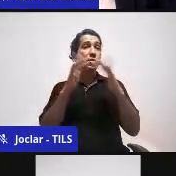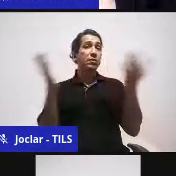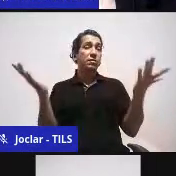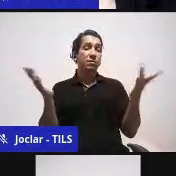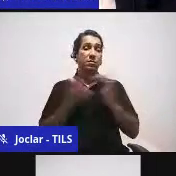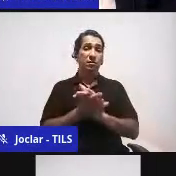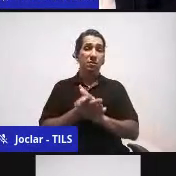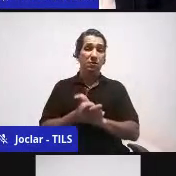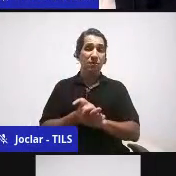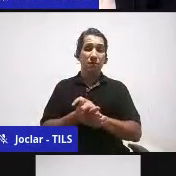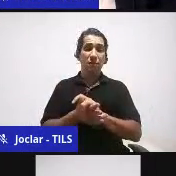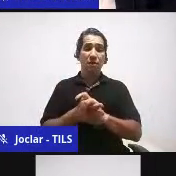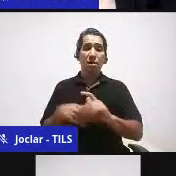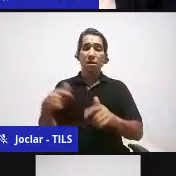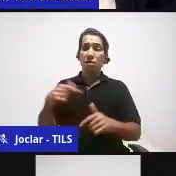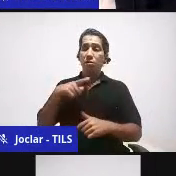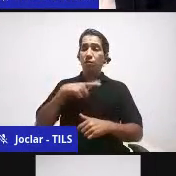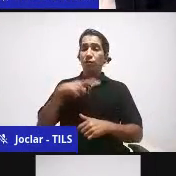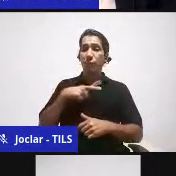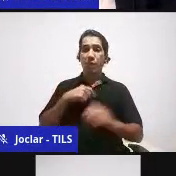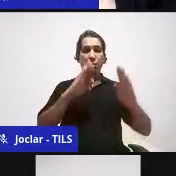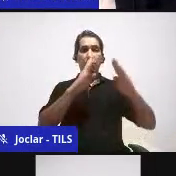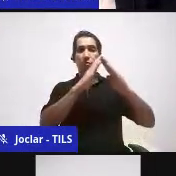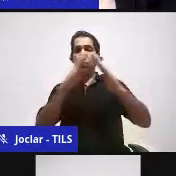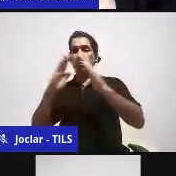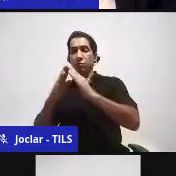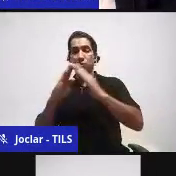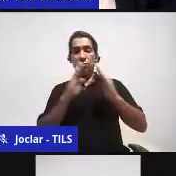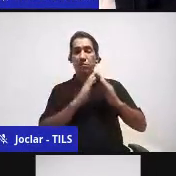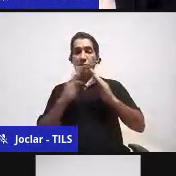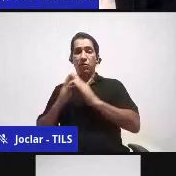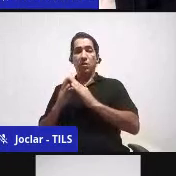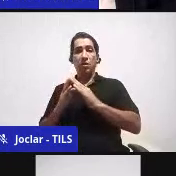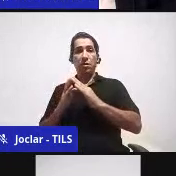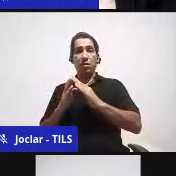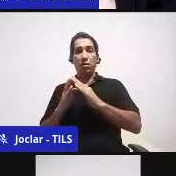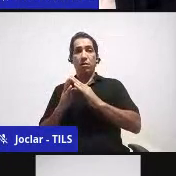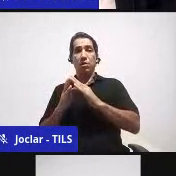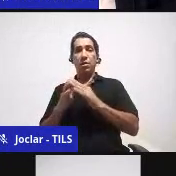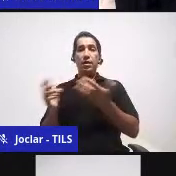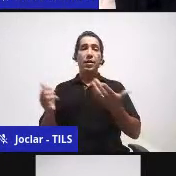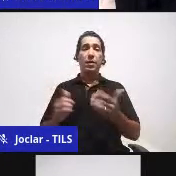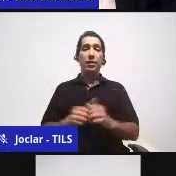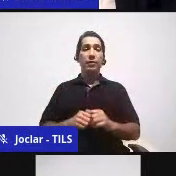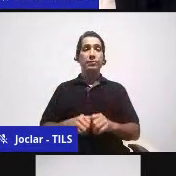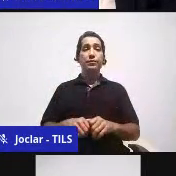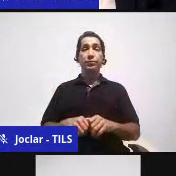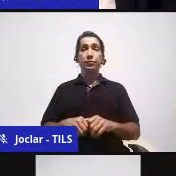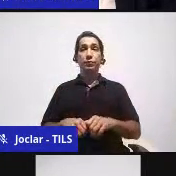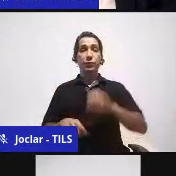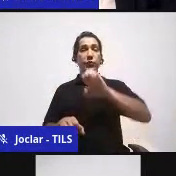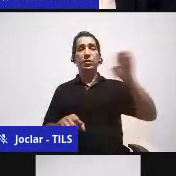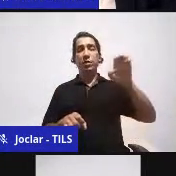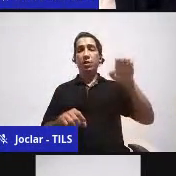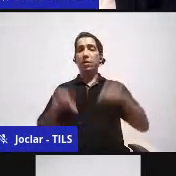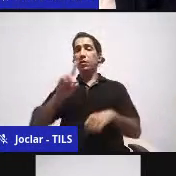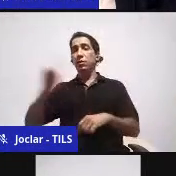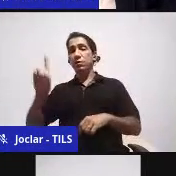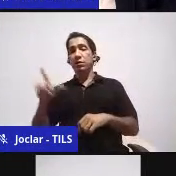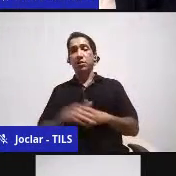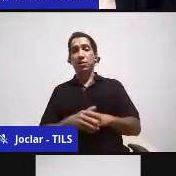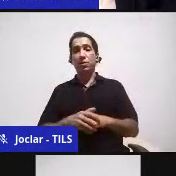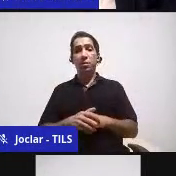rua. Ninguém, em momento algum, ficou criticando um ao outro se ia usar máscara, se ia